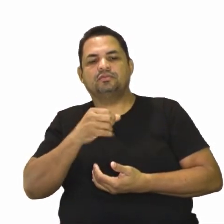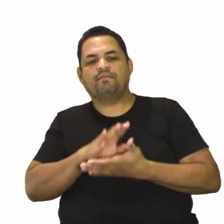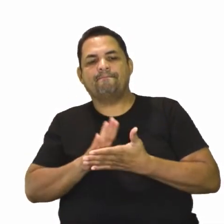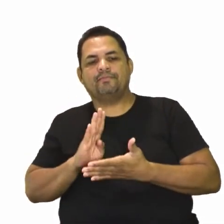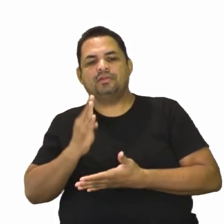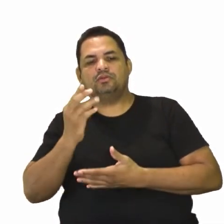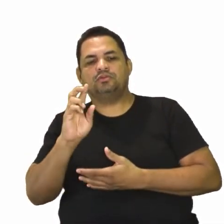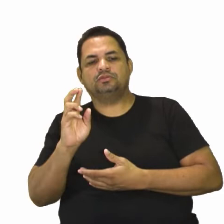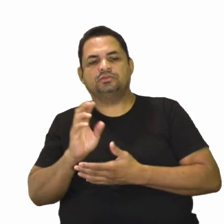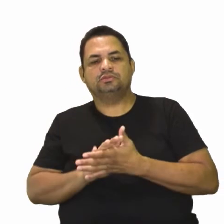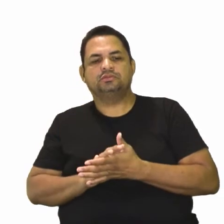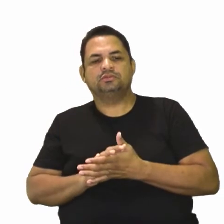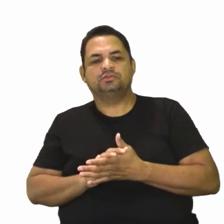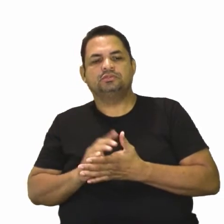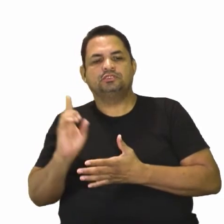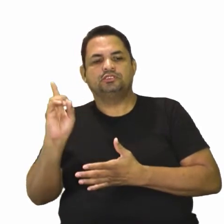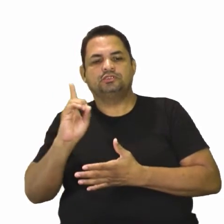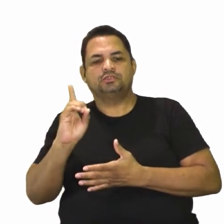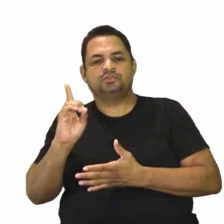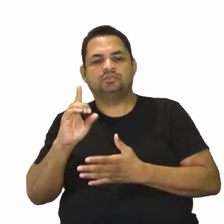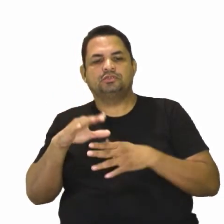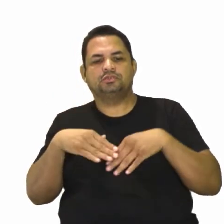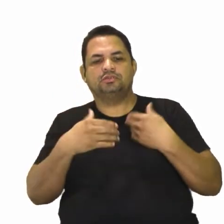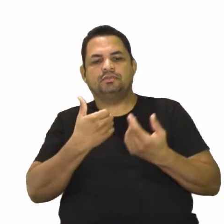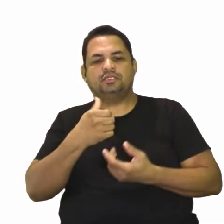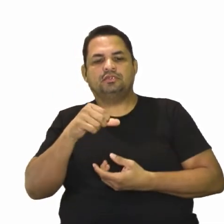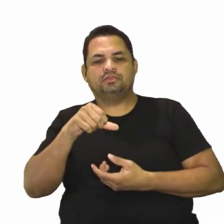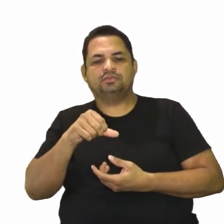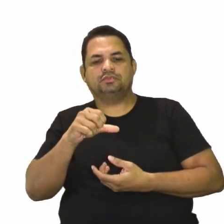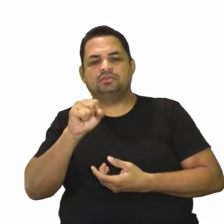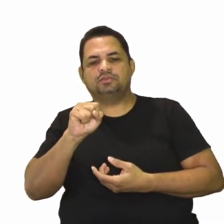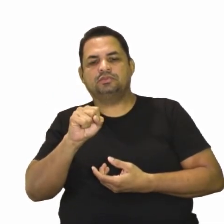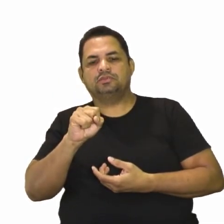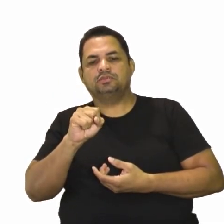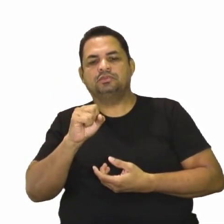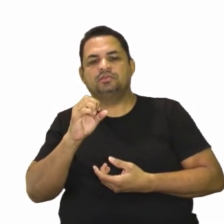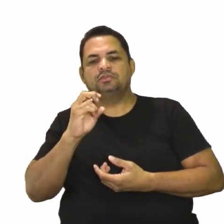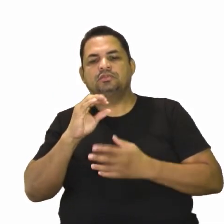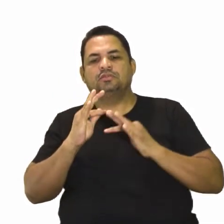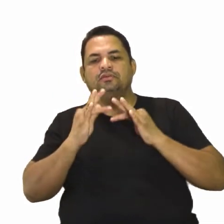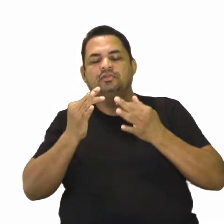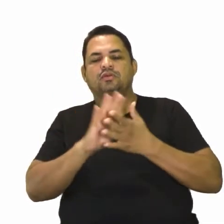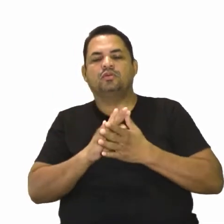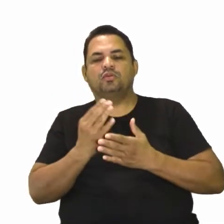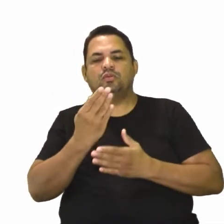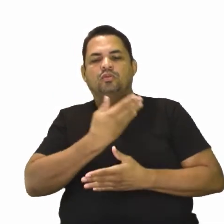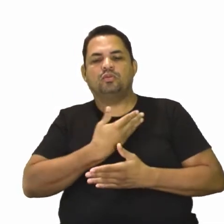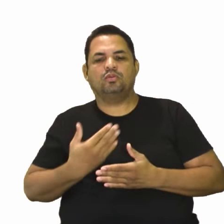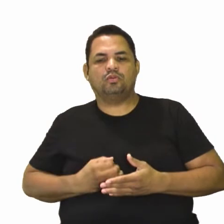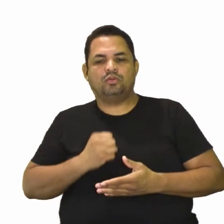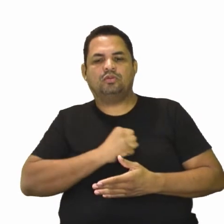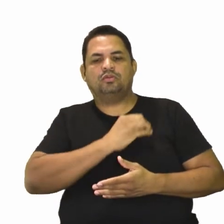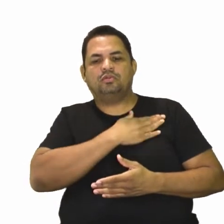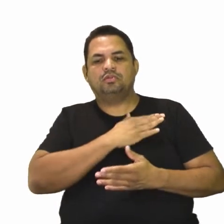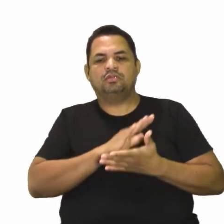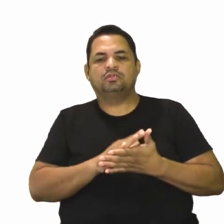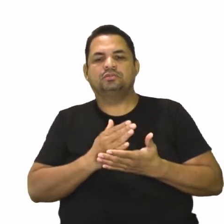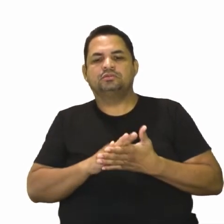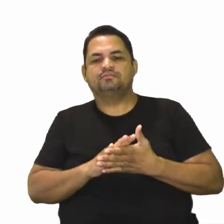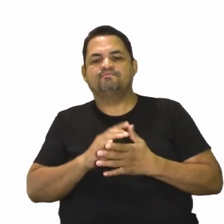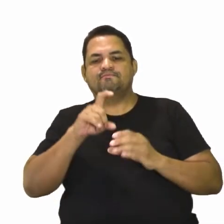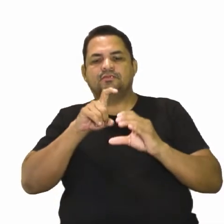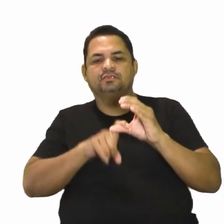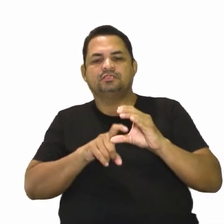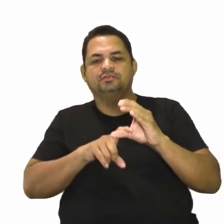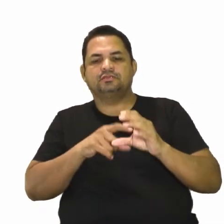3,294 bilhões. Já em 1985, final do governo militar, depois de 21 anos, a